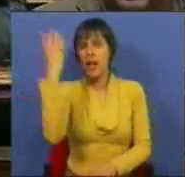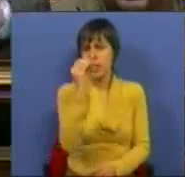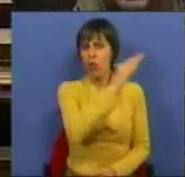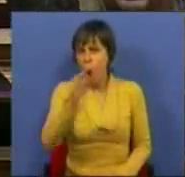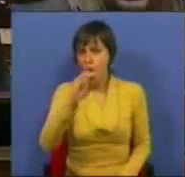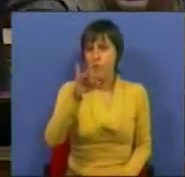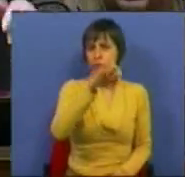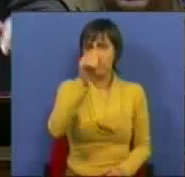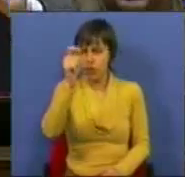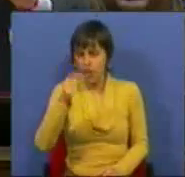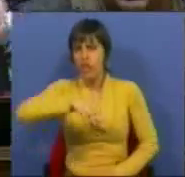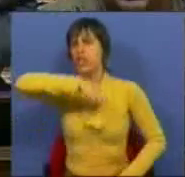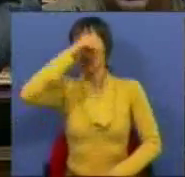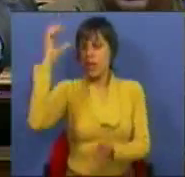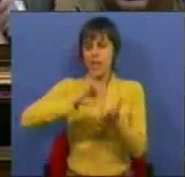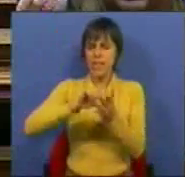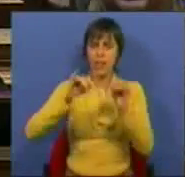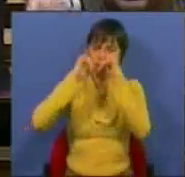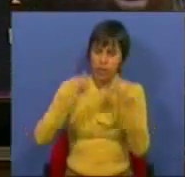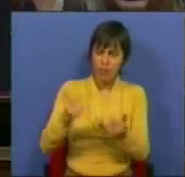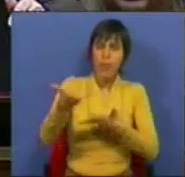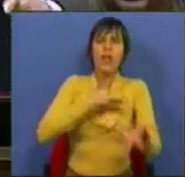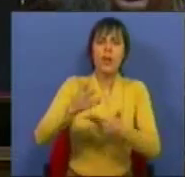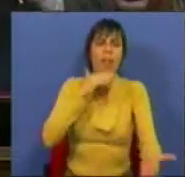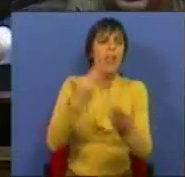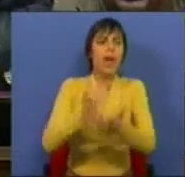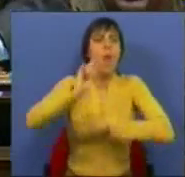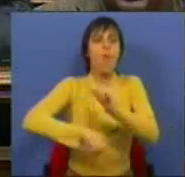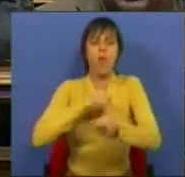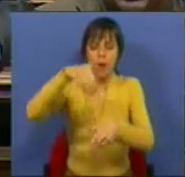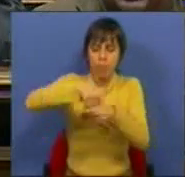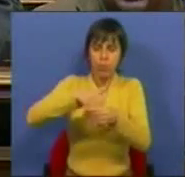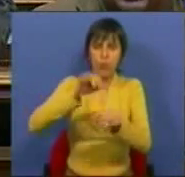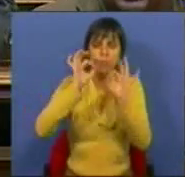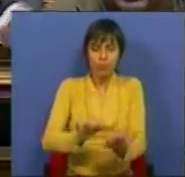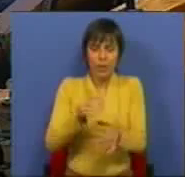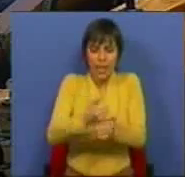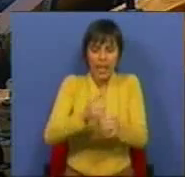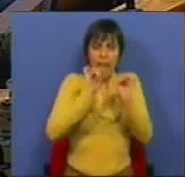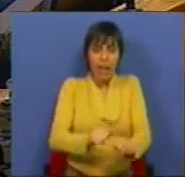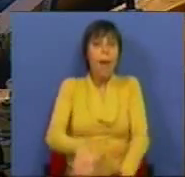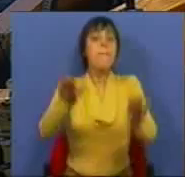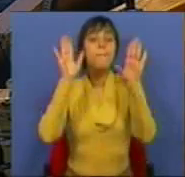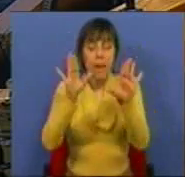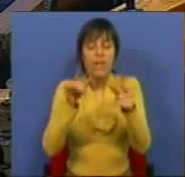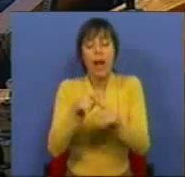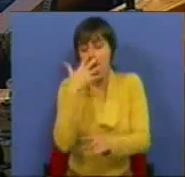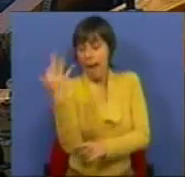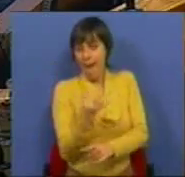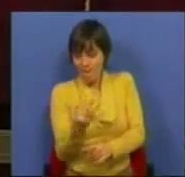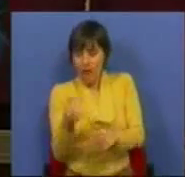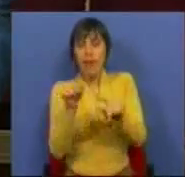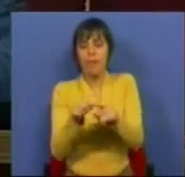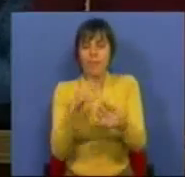offshore, esquecendo o Centro Internacional de Negócios e o que isso empola no produto interno da região, mas fazendo, apesar de